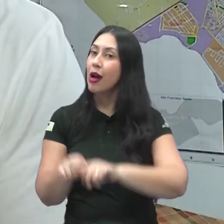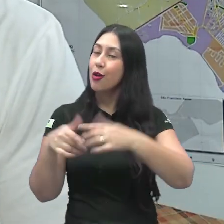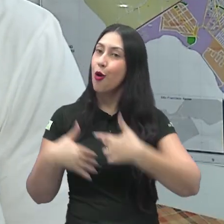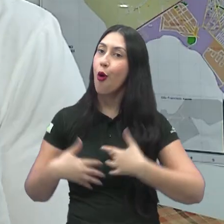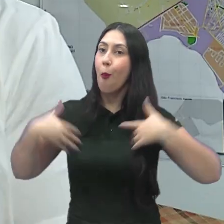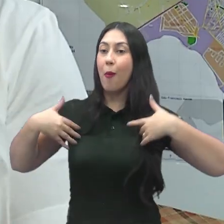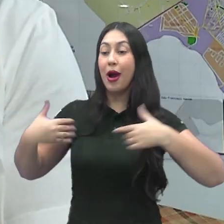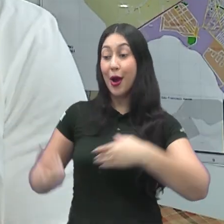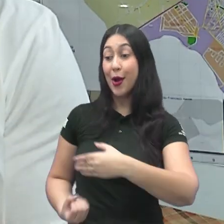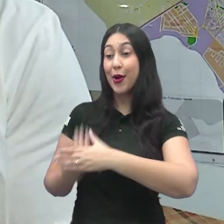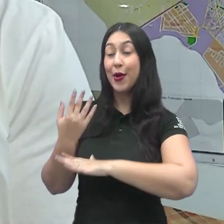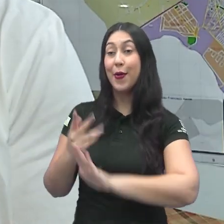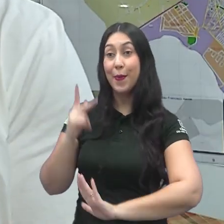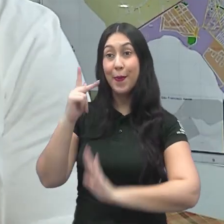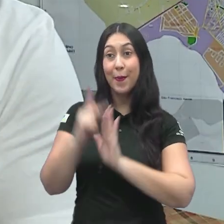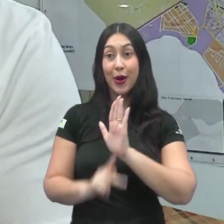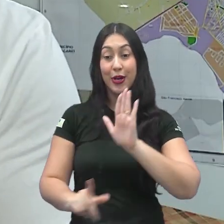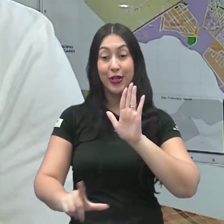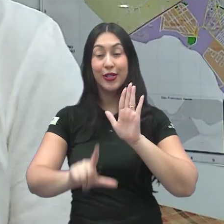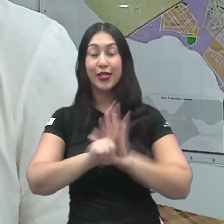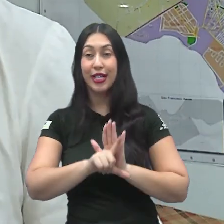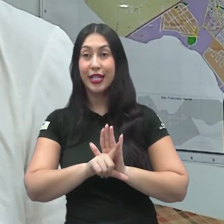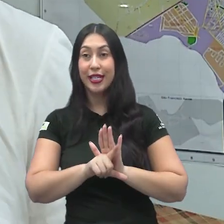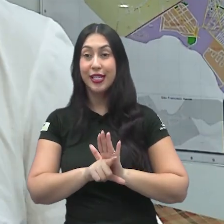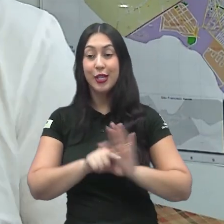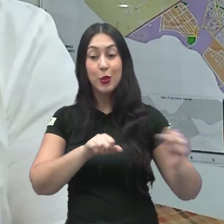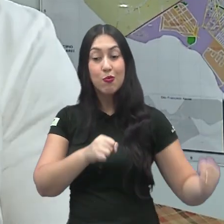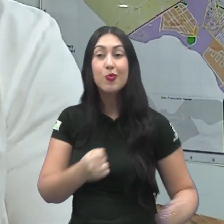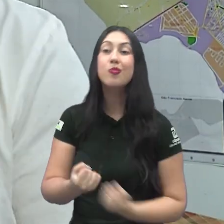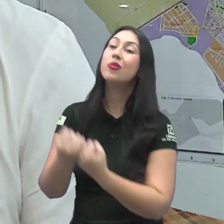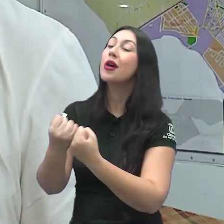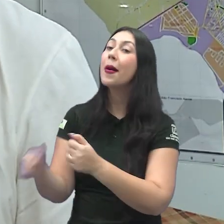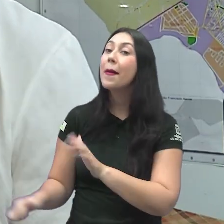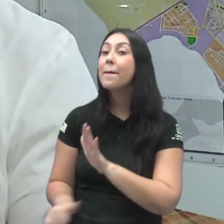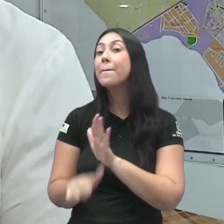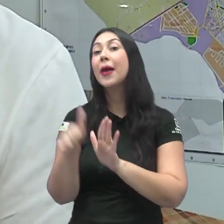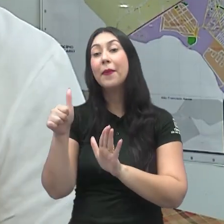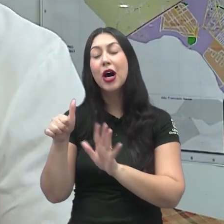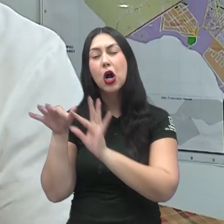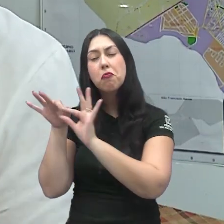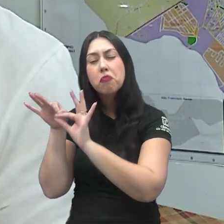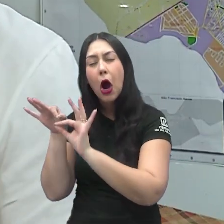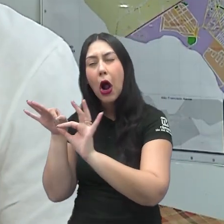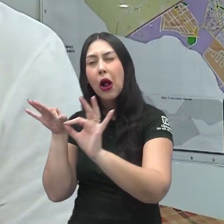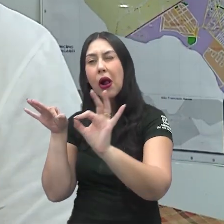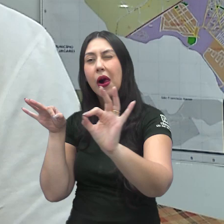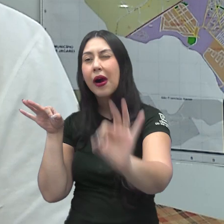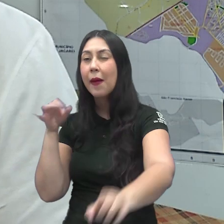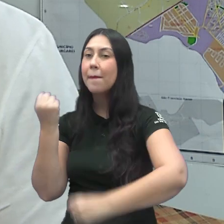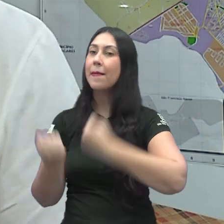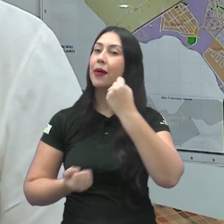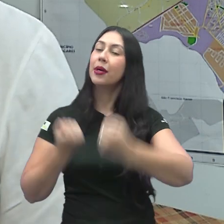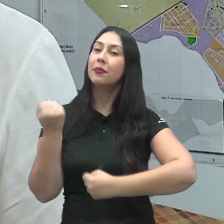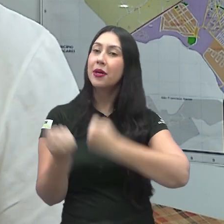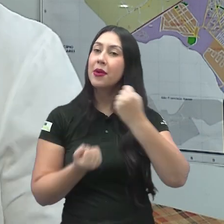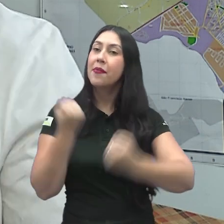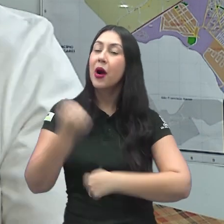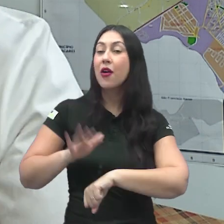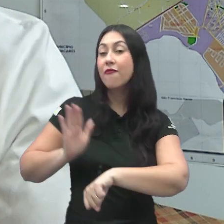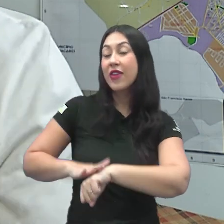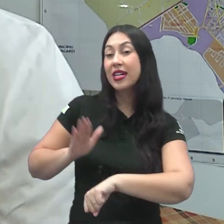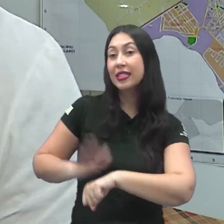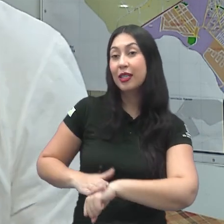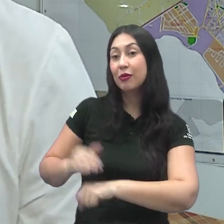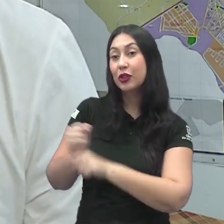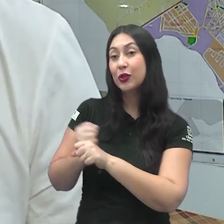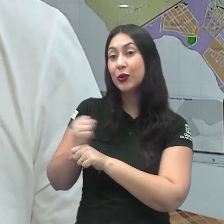a honra de criar o projeto, a lei, e dar a condição de fazer a primeira maratona de São José dos Campos, né, que